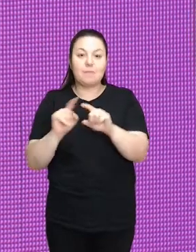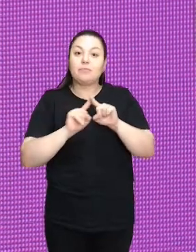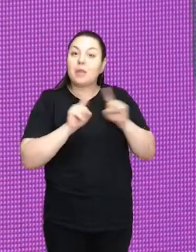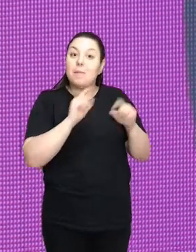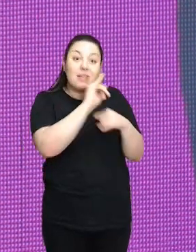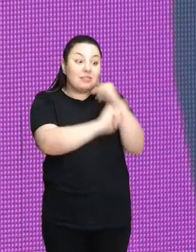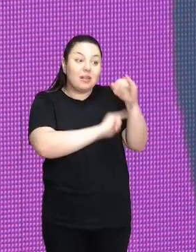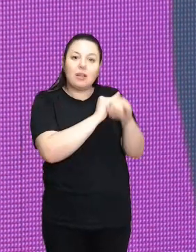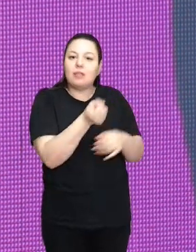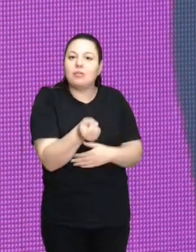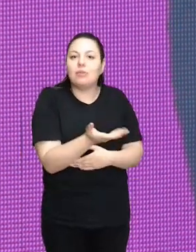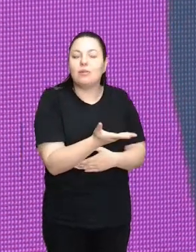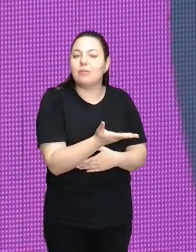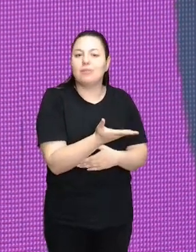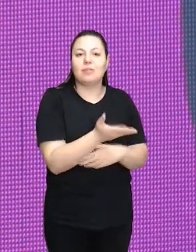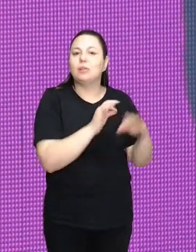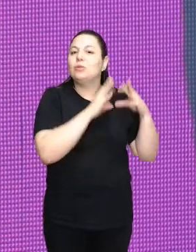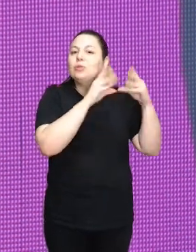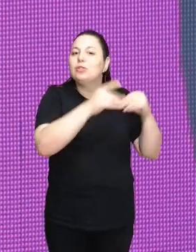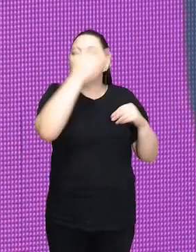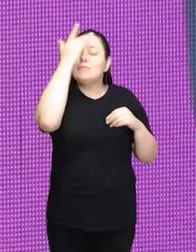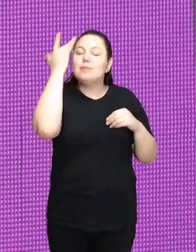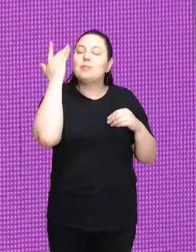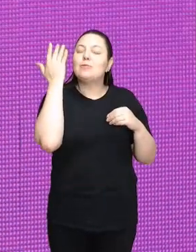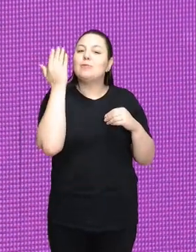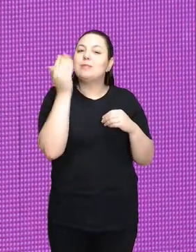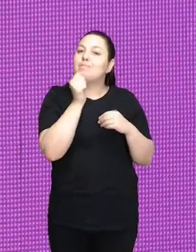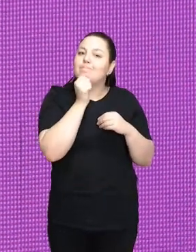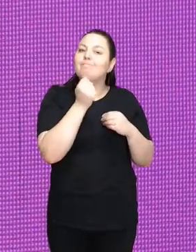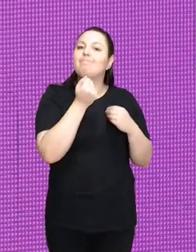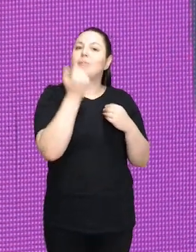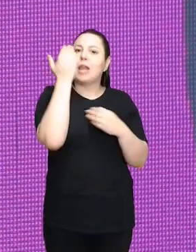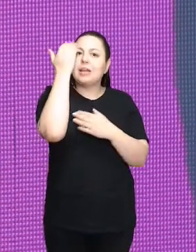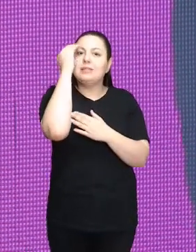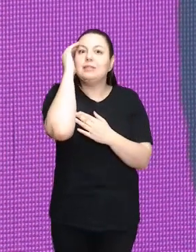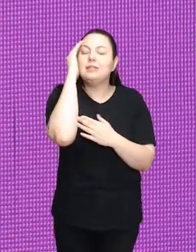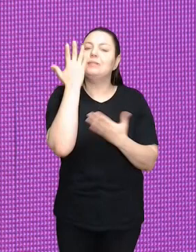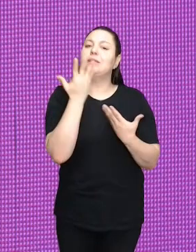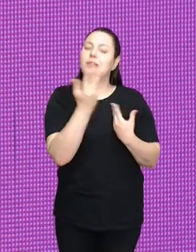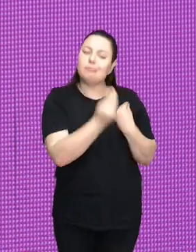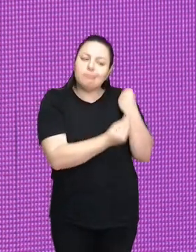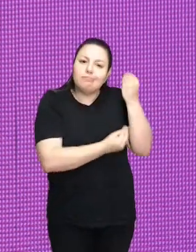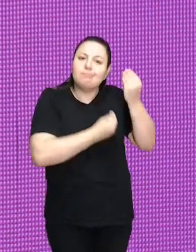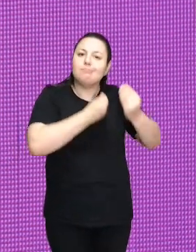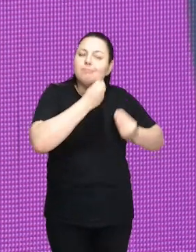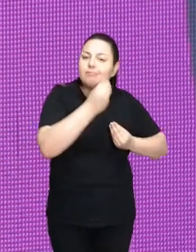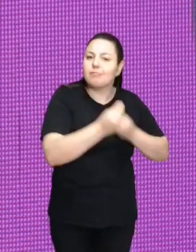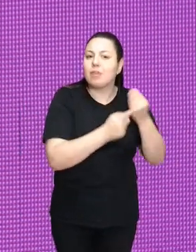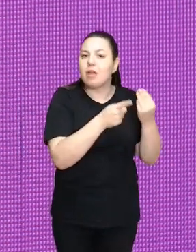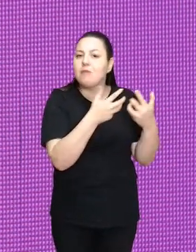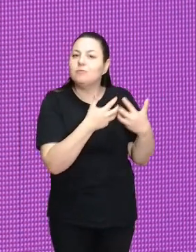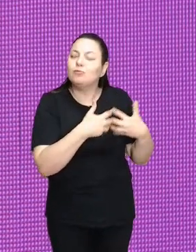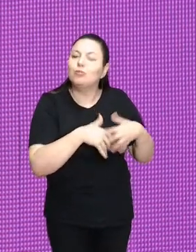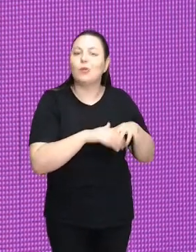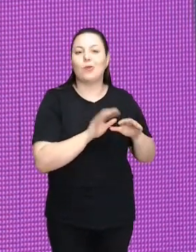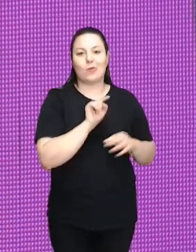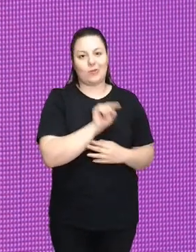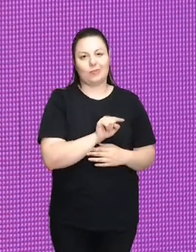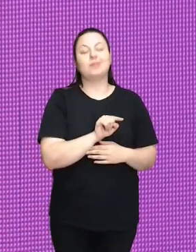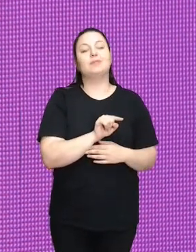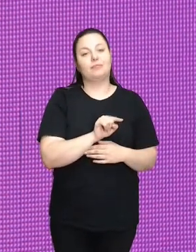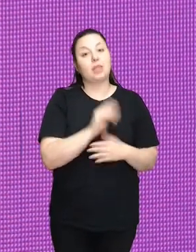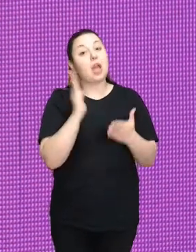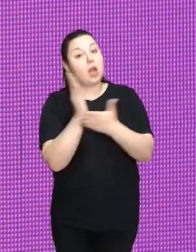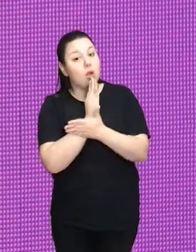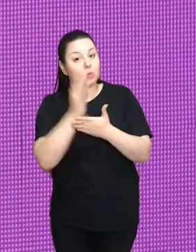Então, está todo mundo entendendo como lidar com isso, né? Está todo mundo, de fato, tentando, né? De alguma forma ou outra. Uns mais